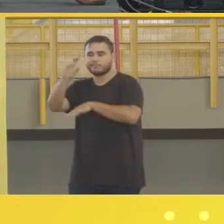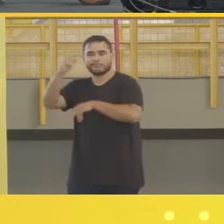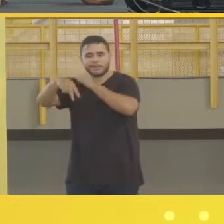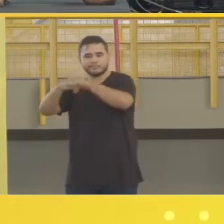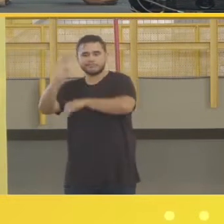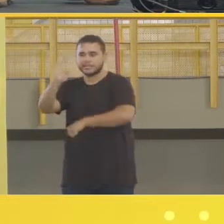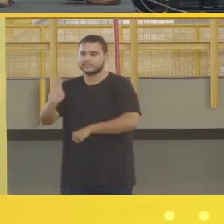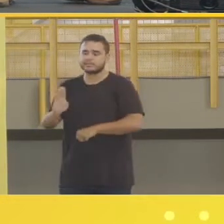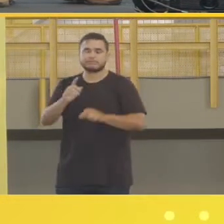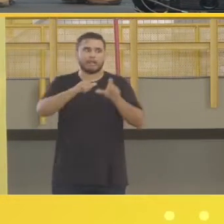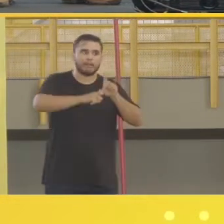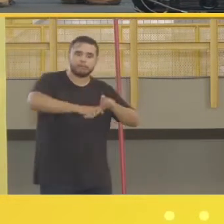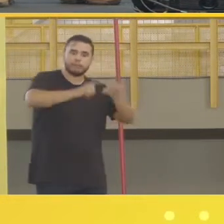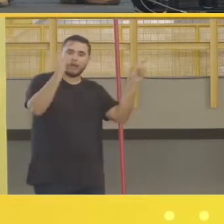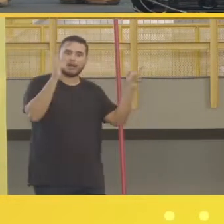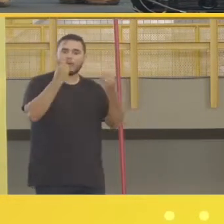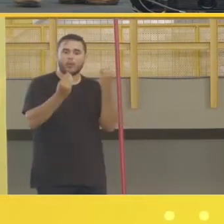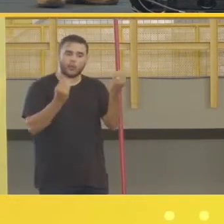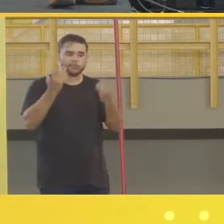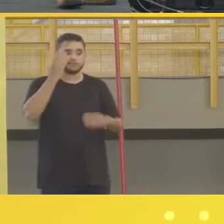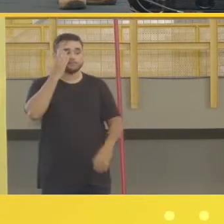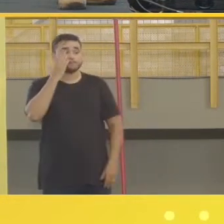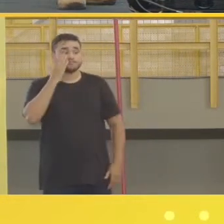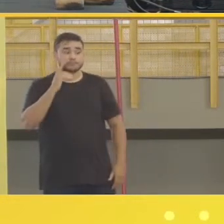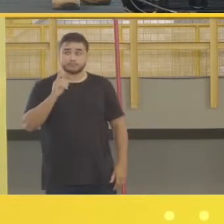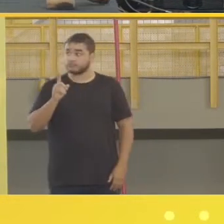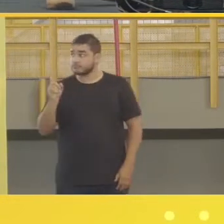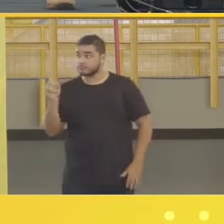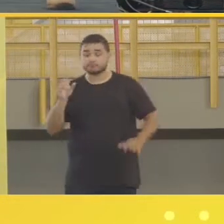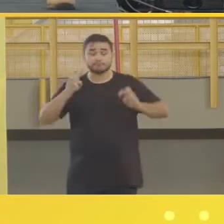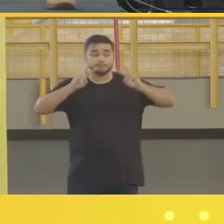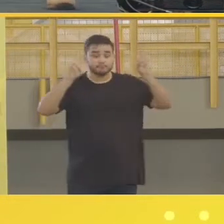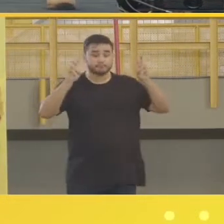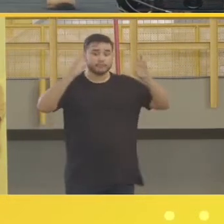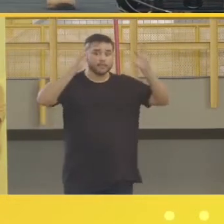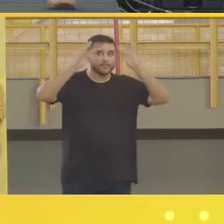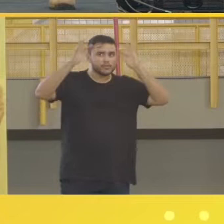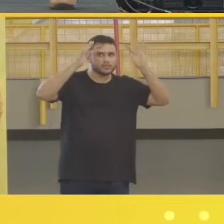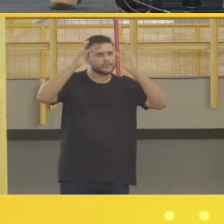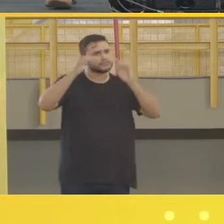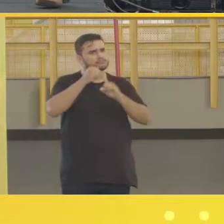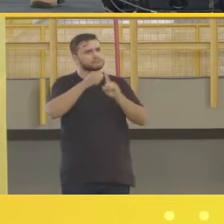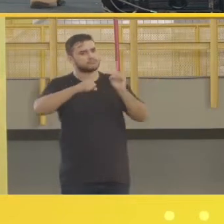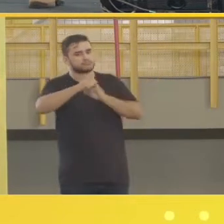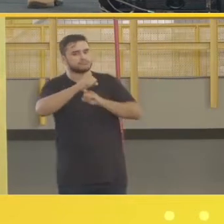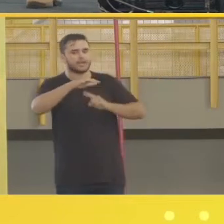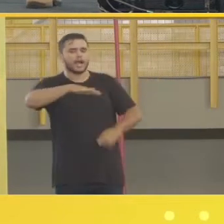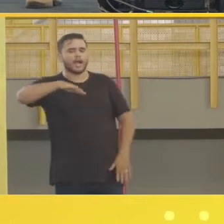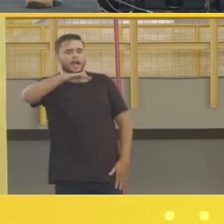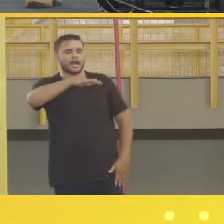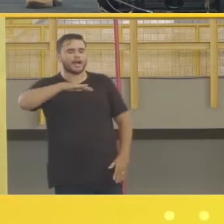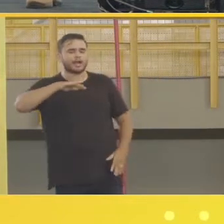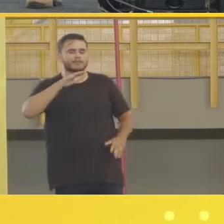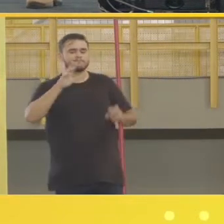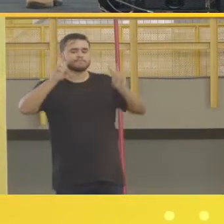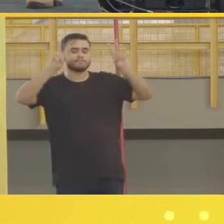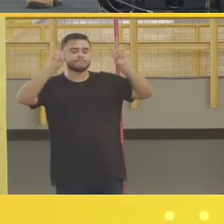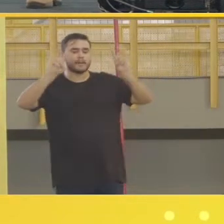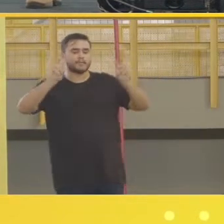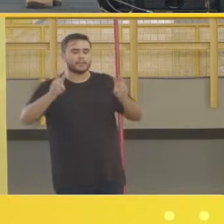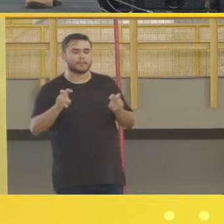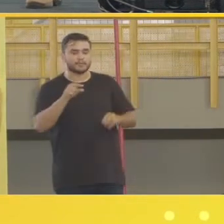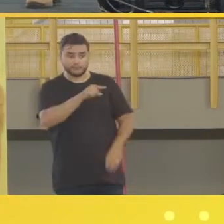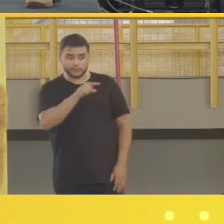de independência. Do ponto de vista filosófico, sociológico, existem aqui algumas questões que precisam